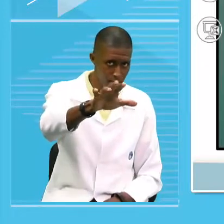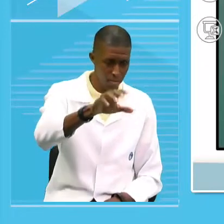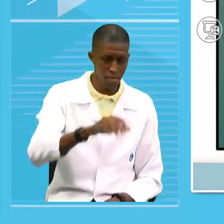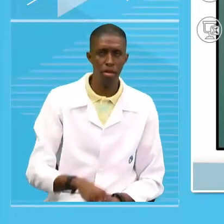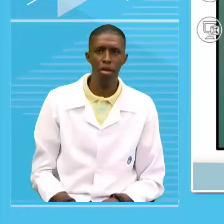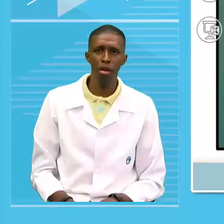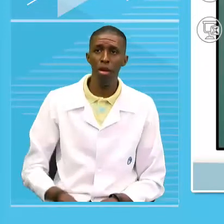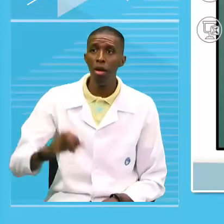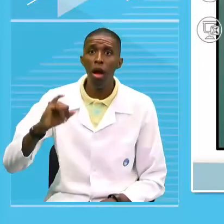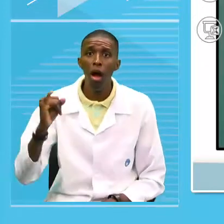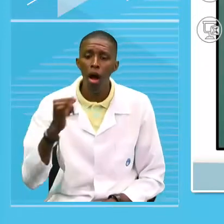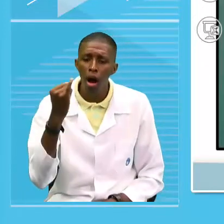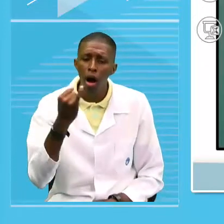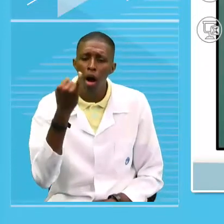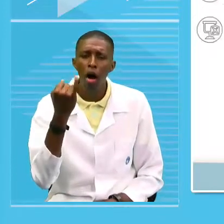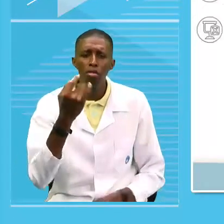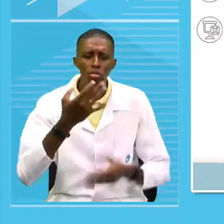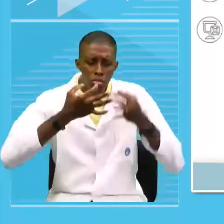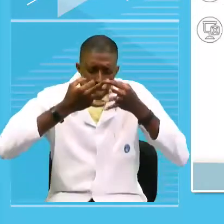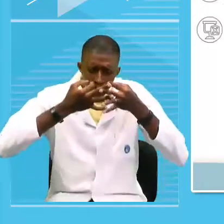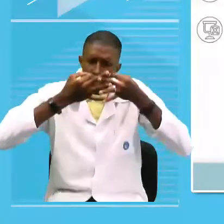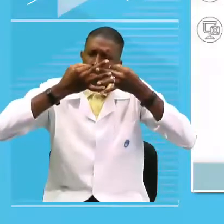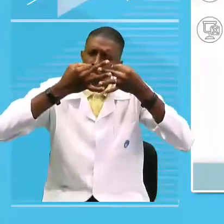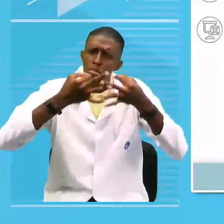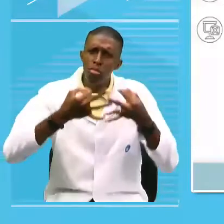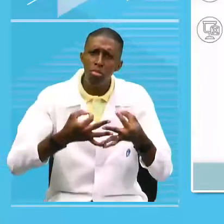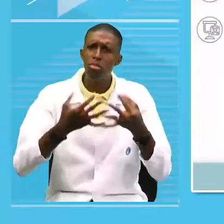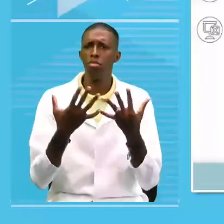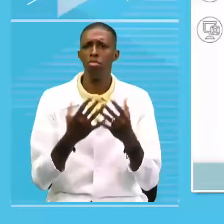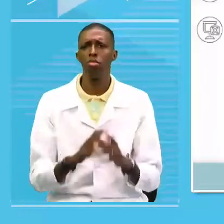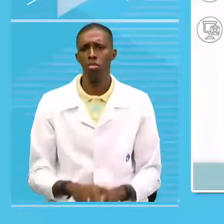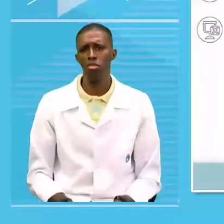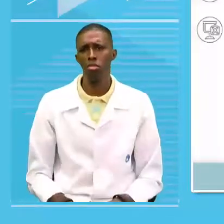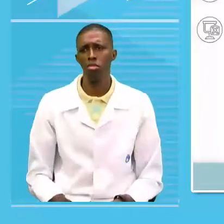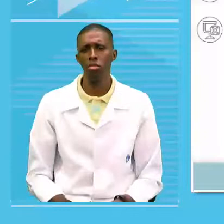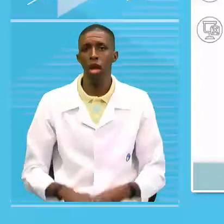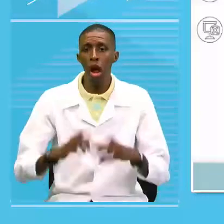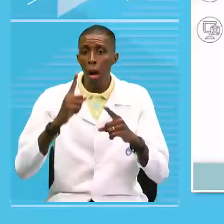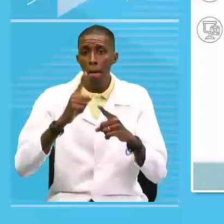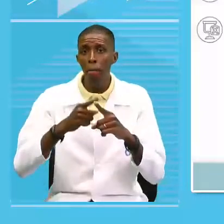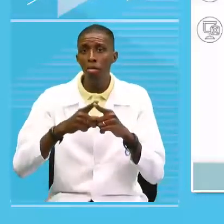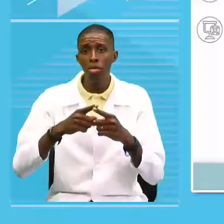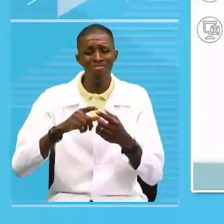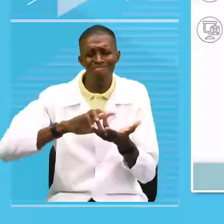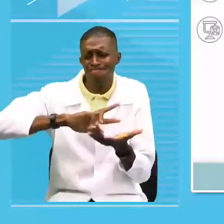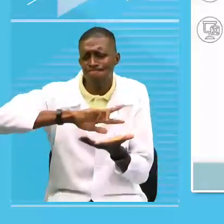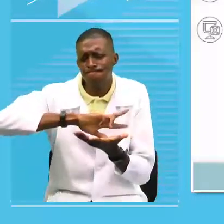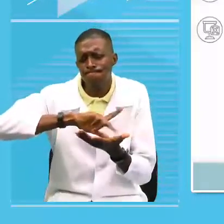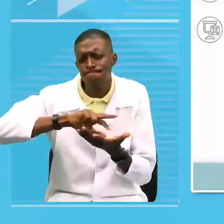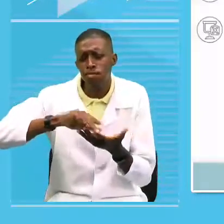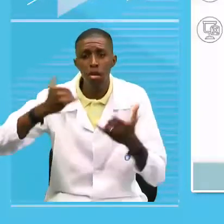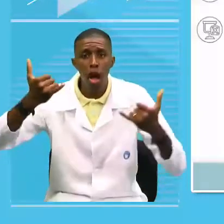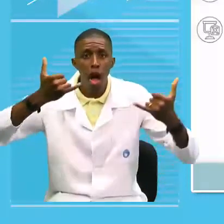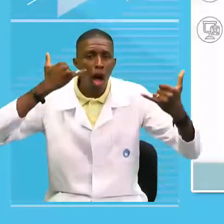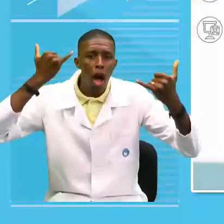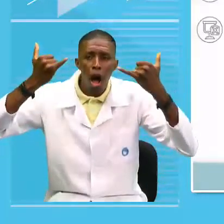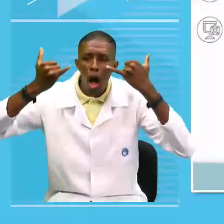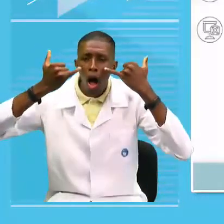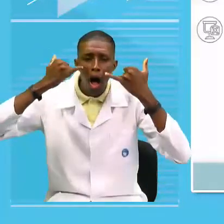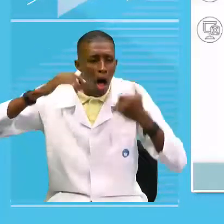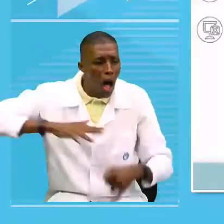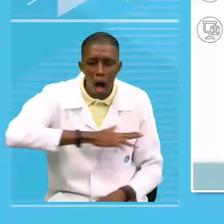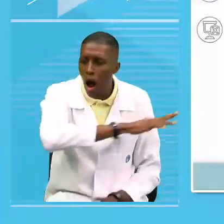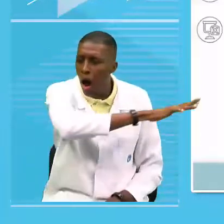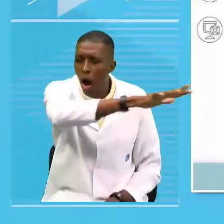estão disponíveis ao nosso redor outra dica do aprender a conhecer exercitar a memória